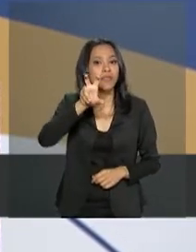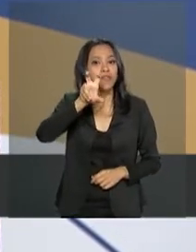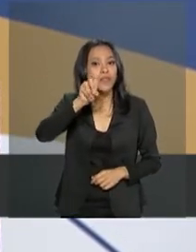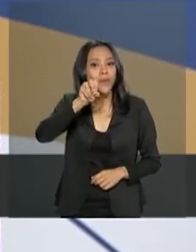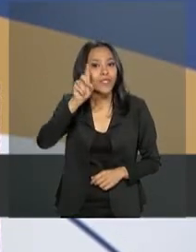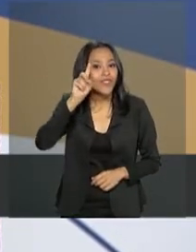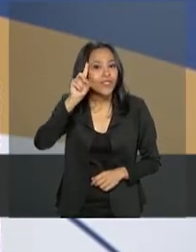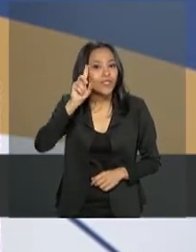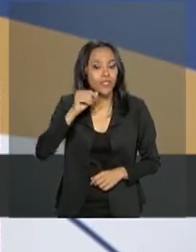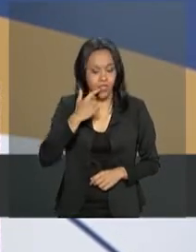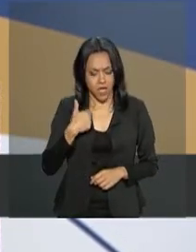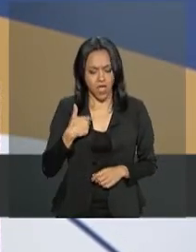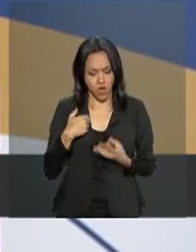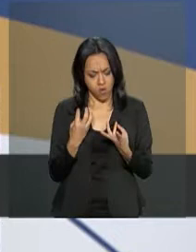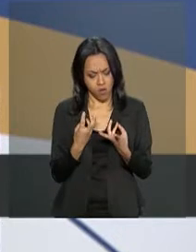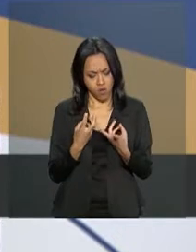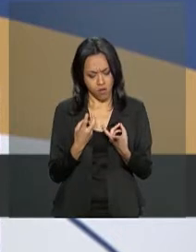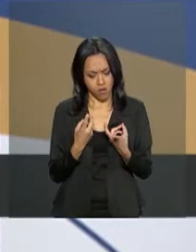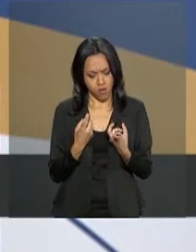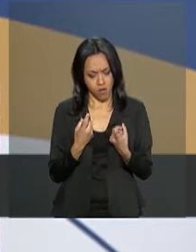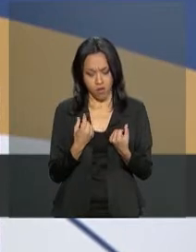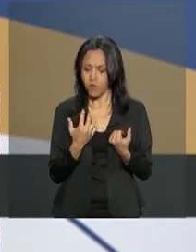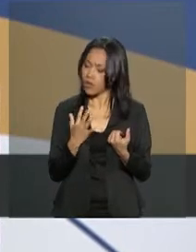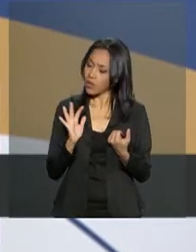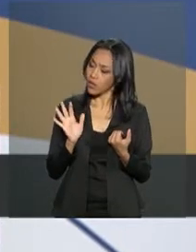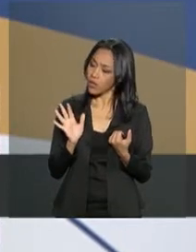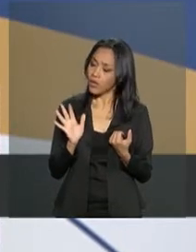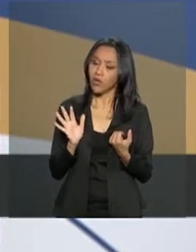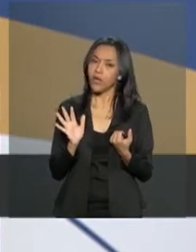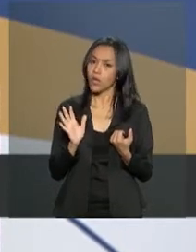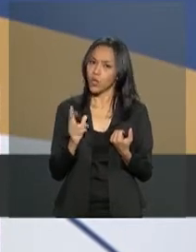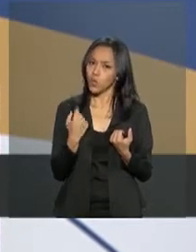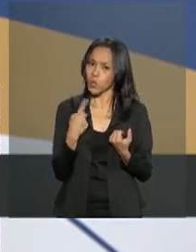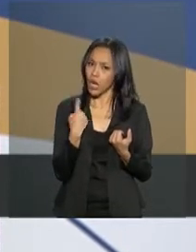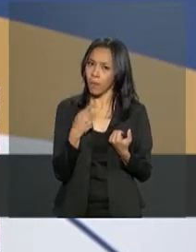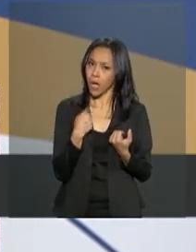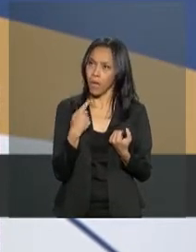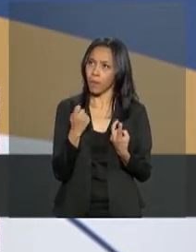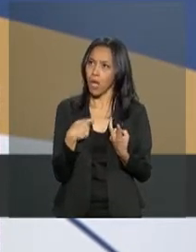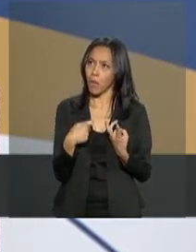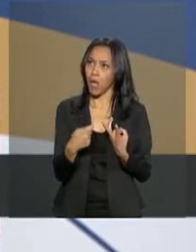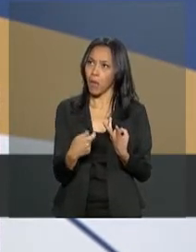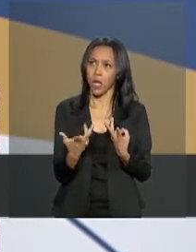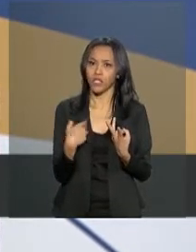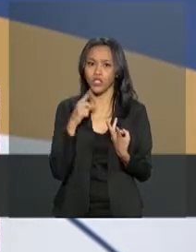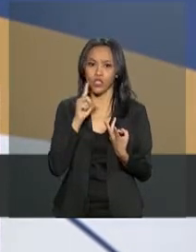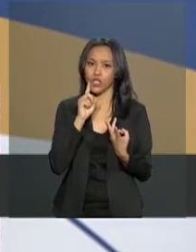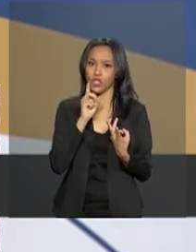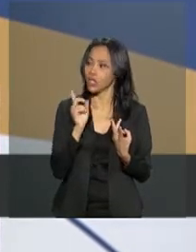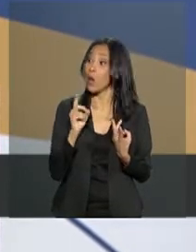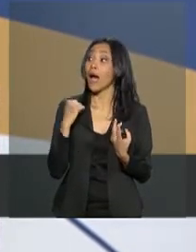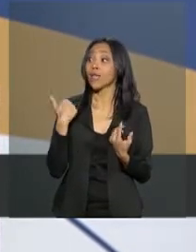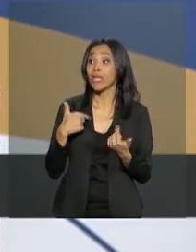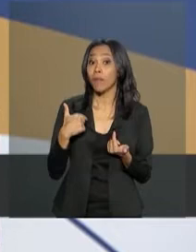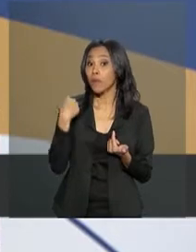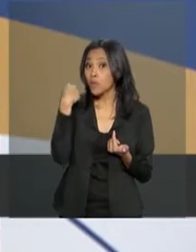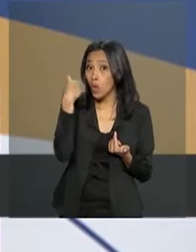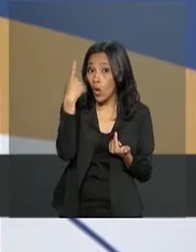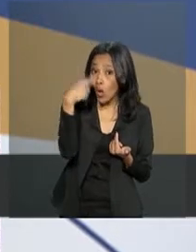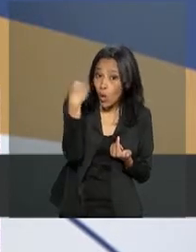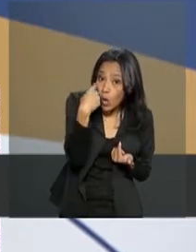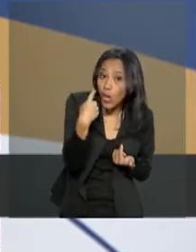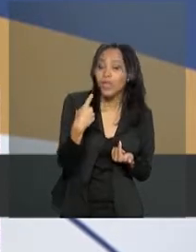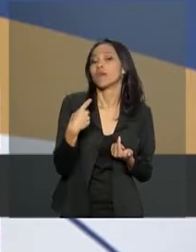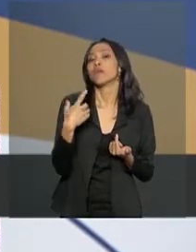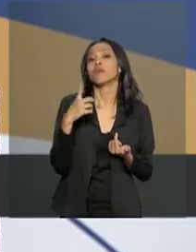eu fiz um cálculo aqui outra vez significa que nós temos é como nós não trabalhamos mesa mesmo dia a dia nós trabalhamos hora a hora nós